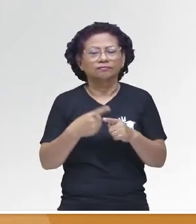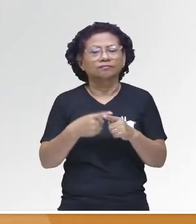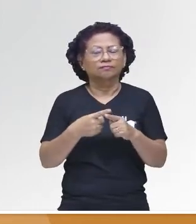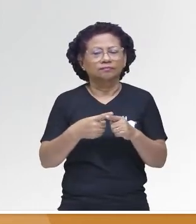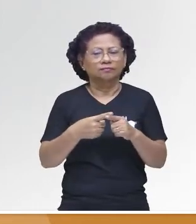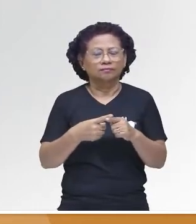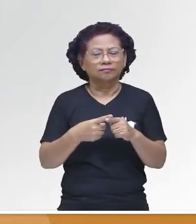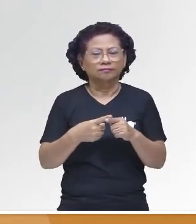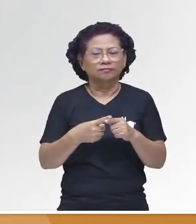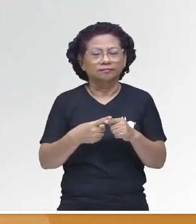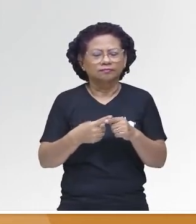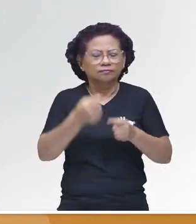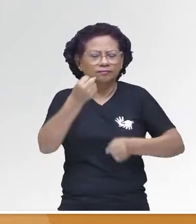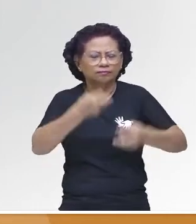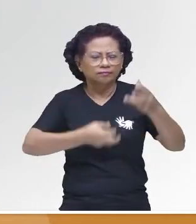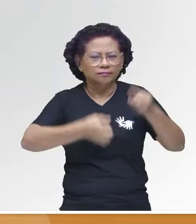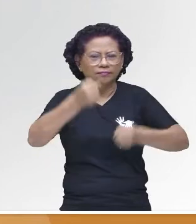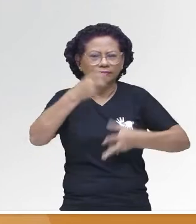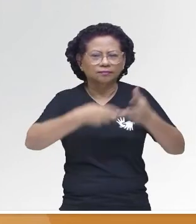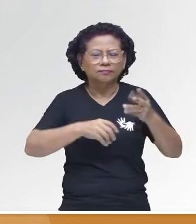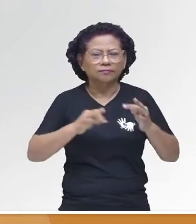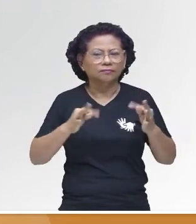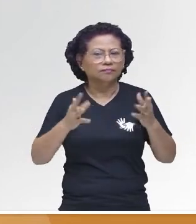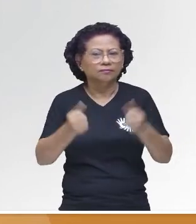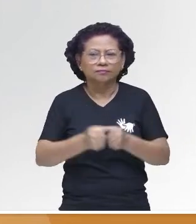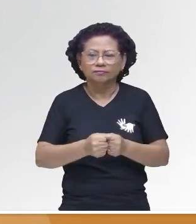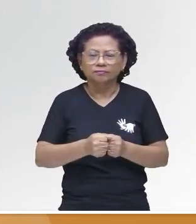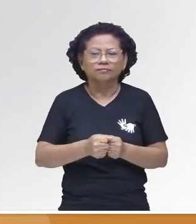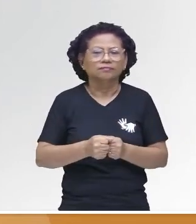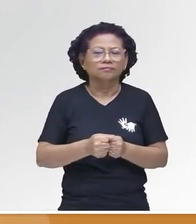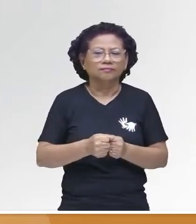da economia. O garoto aprendeu a falar